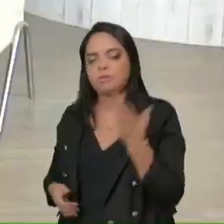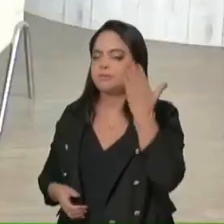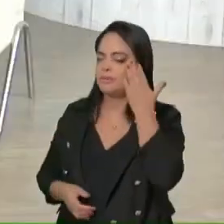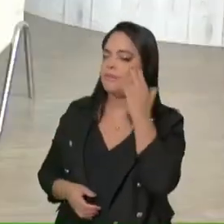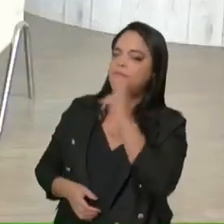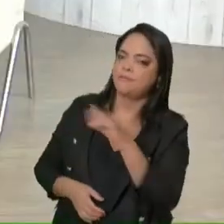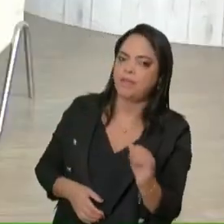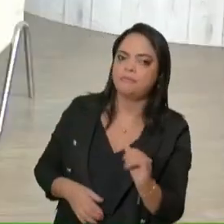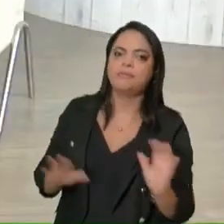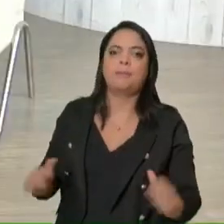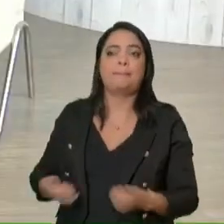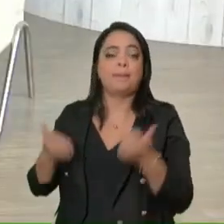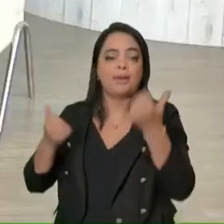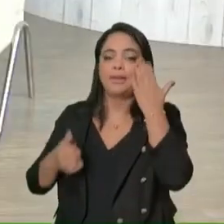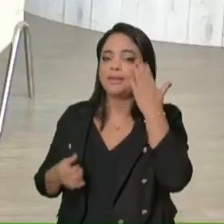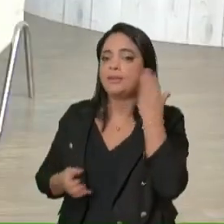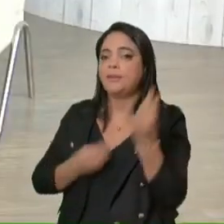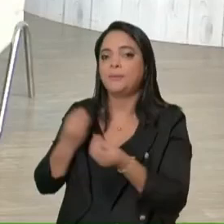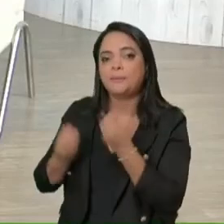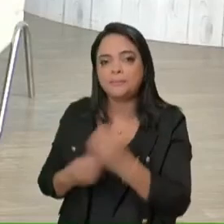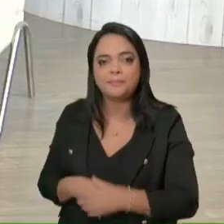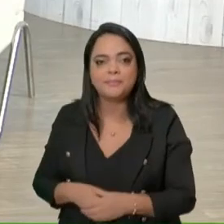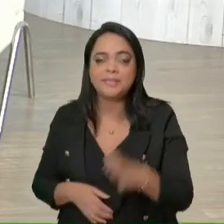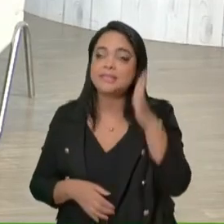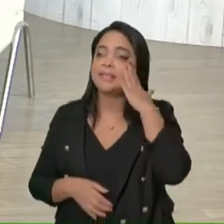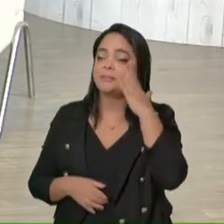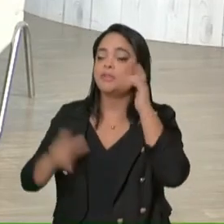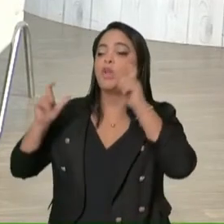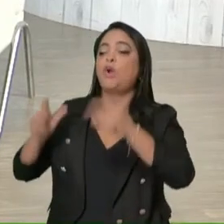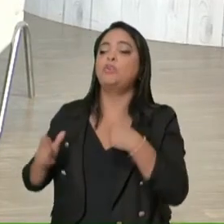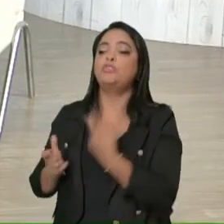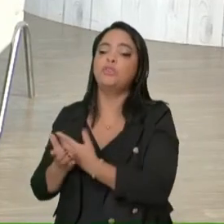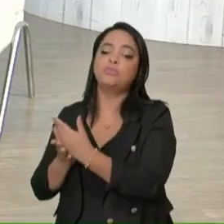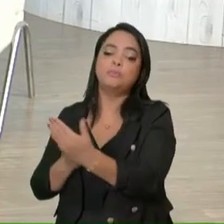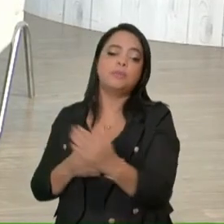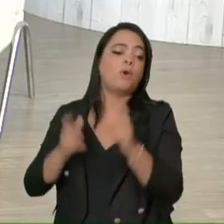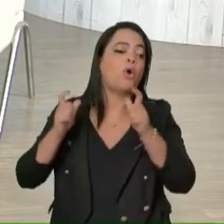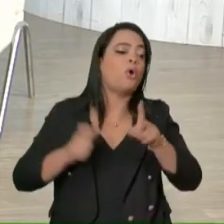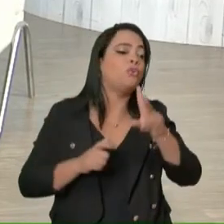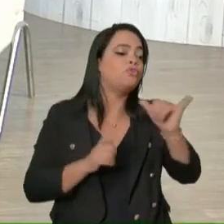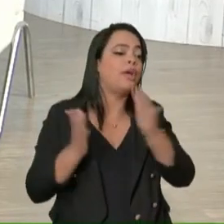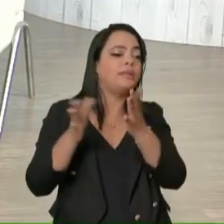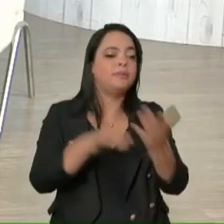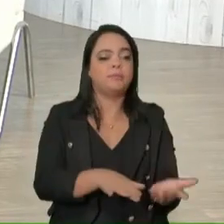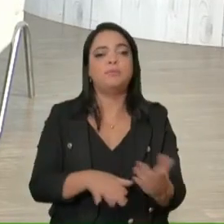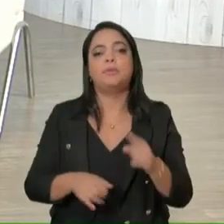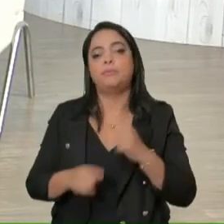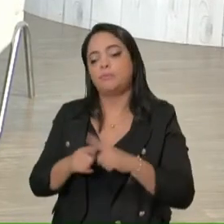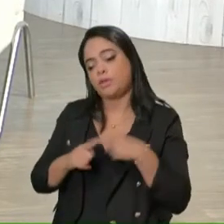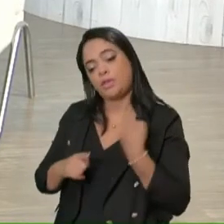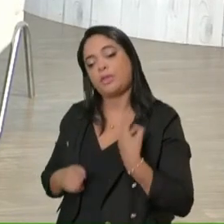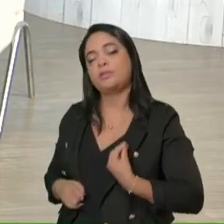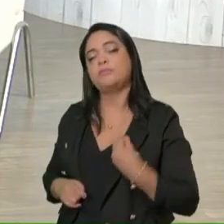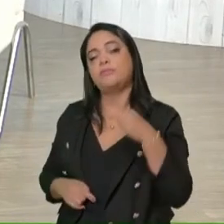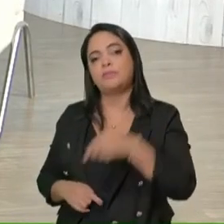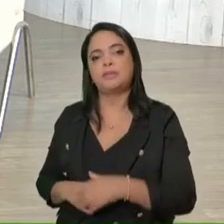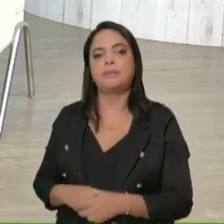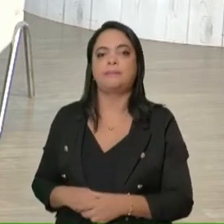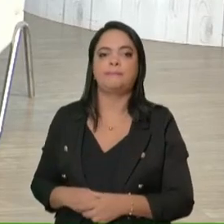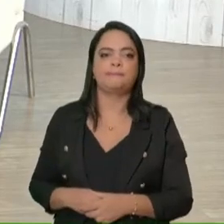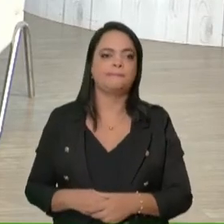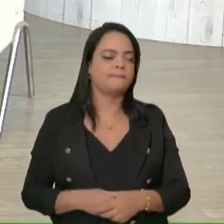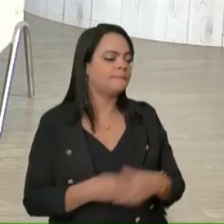E nada melhor que compreender sabendo de onde nós viemos, para onde nós vamos e qual o sentido de estarmos aqui. Certo.